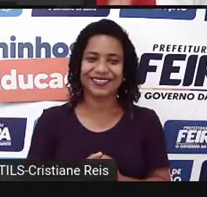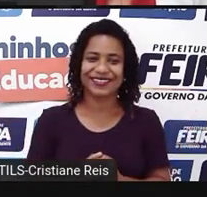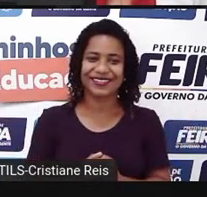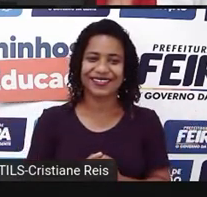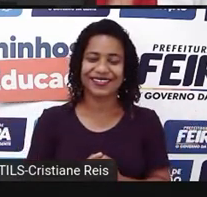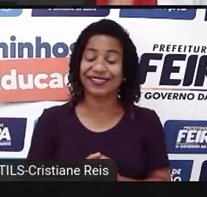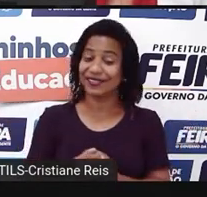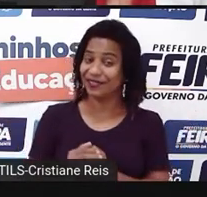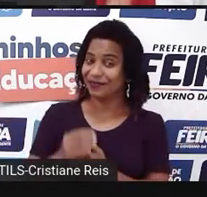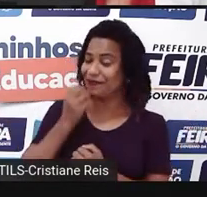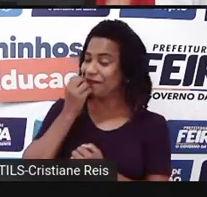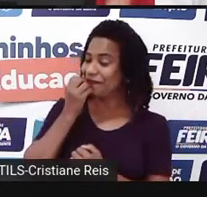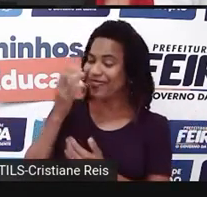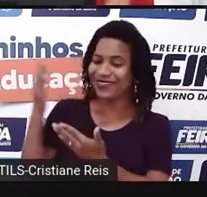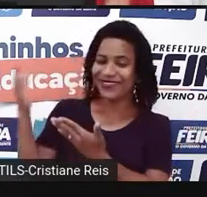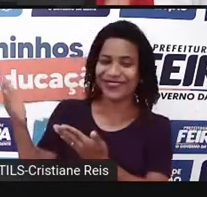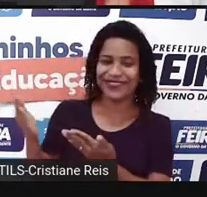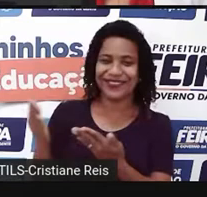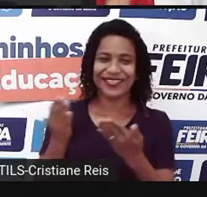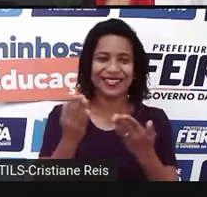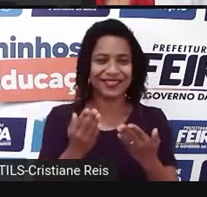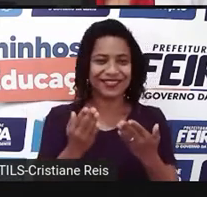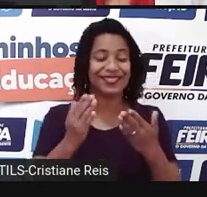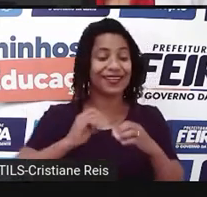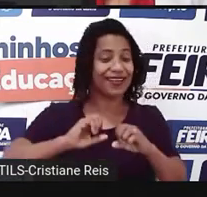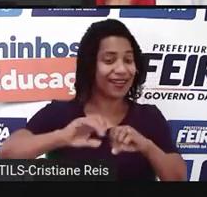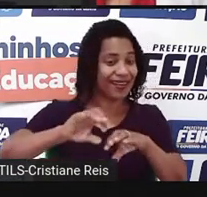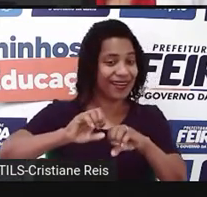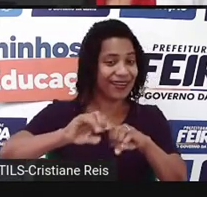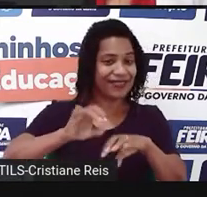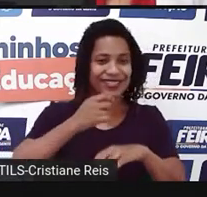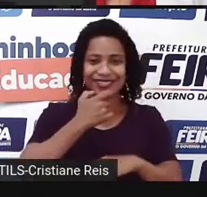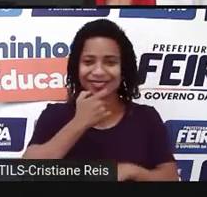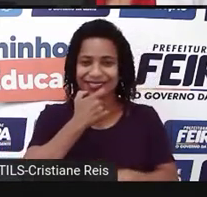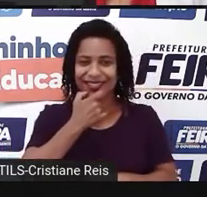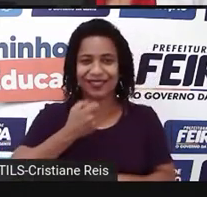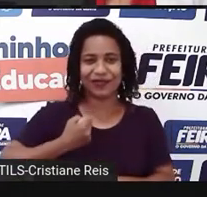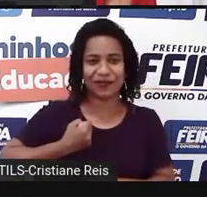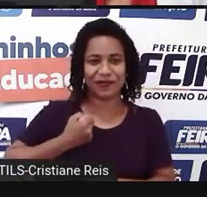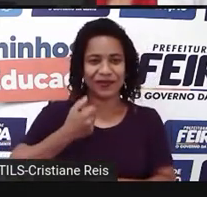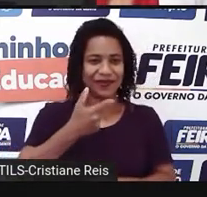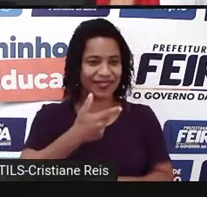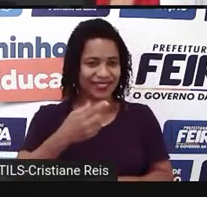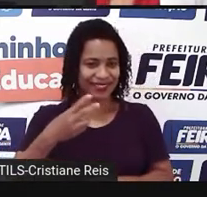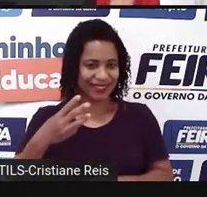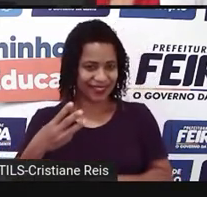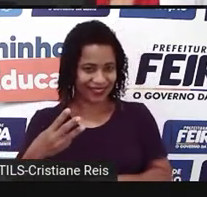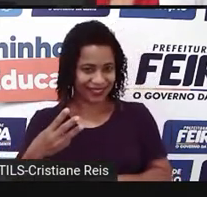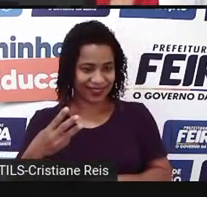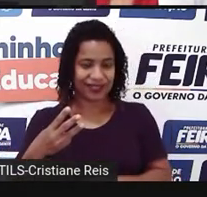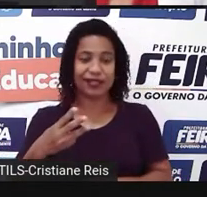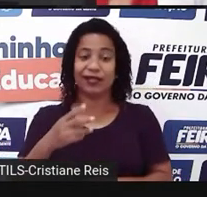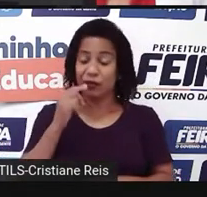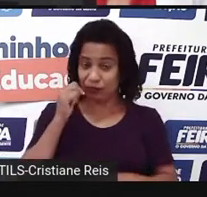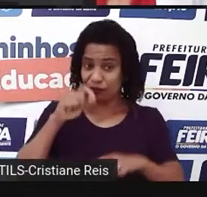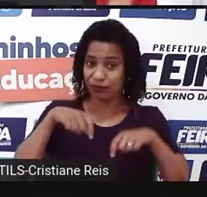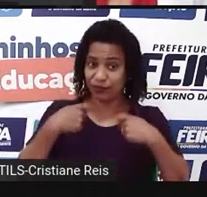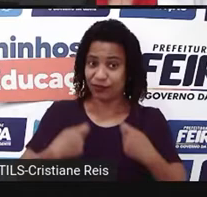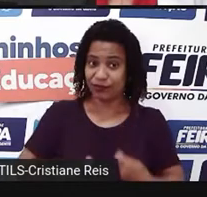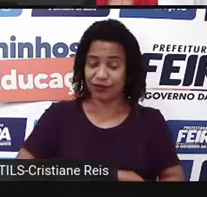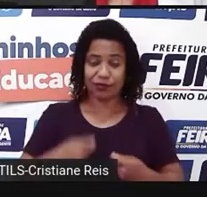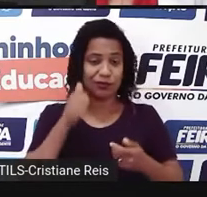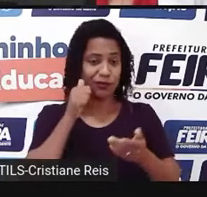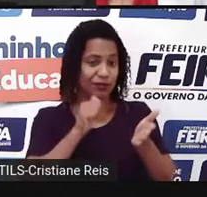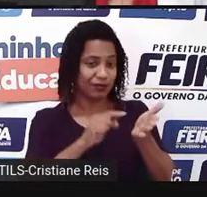23. Então, sejam bem-vindos à nossa aula de inglês nº 23. Eu sou parda, tenho